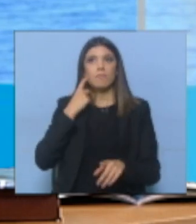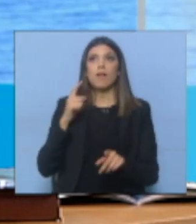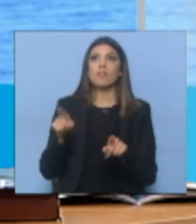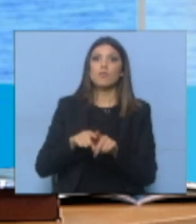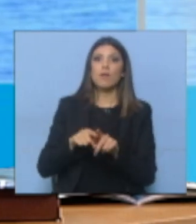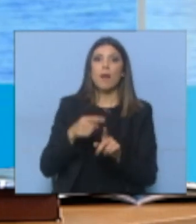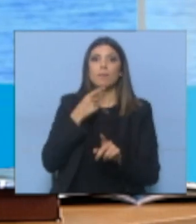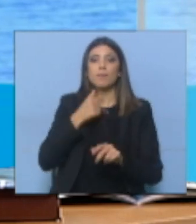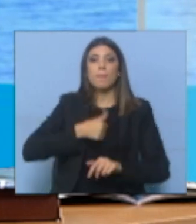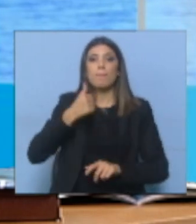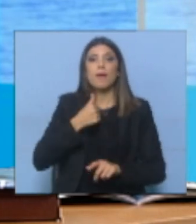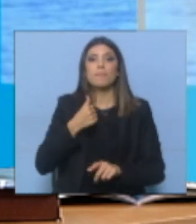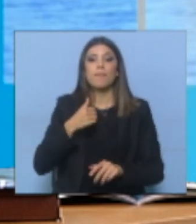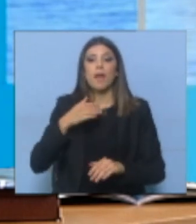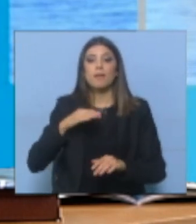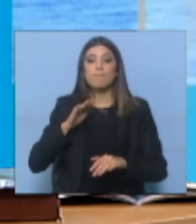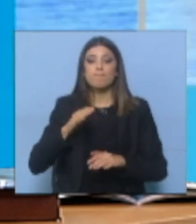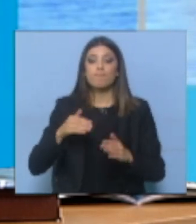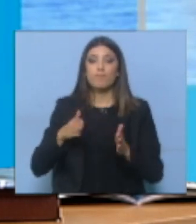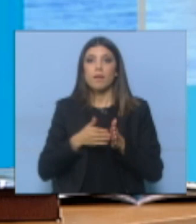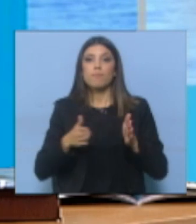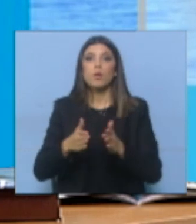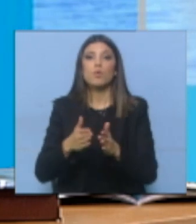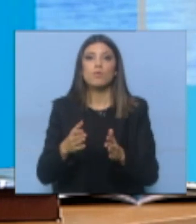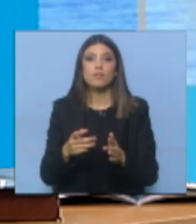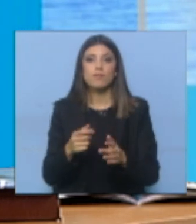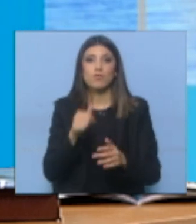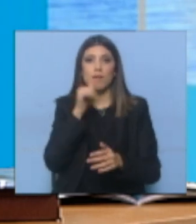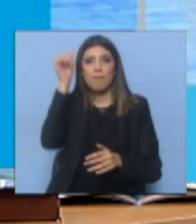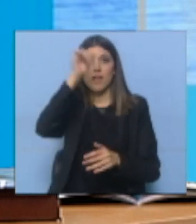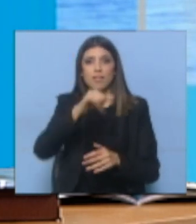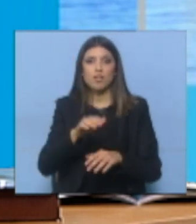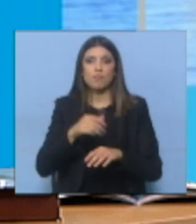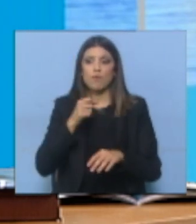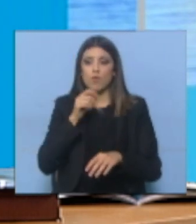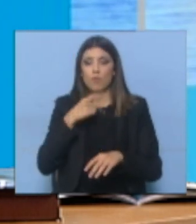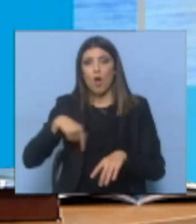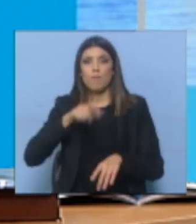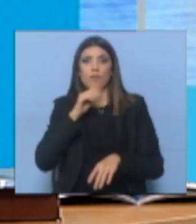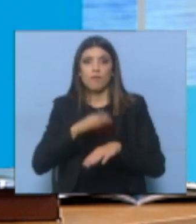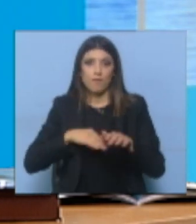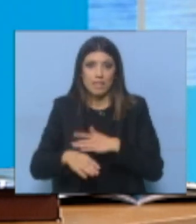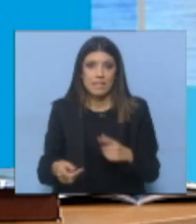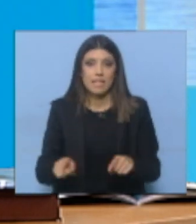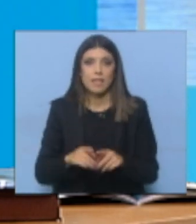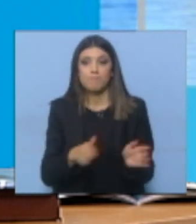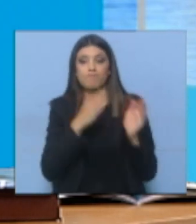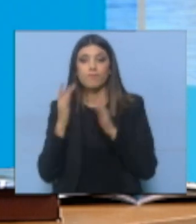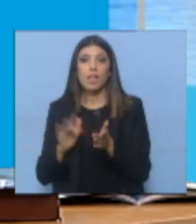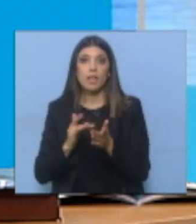e os percursos batismais que podemos fazer. Há um outro livrinho que é sobre a pastoral do batismo, em